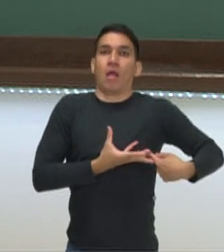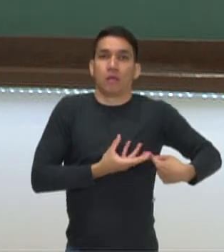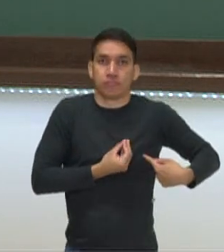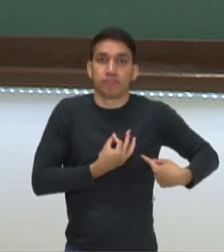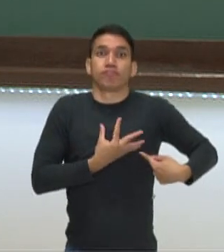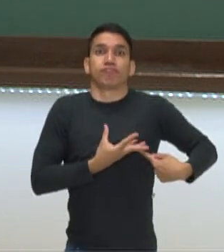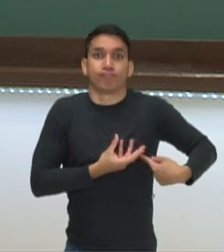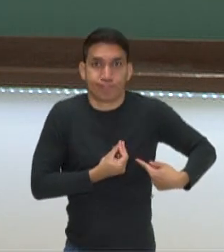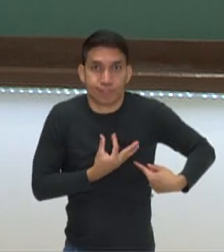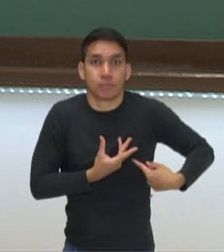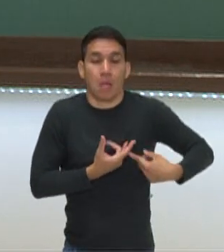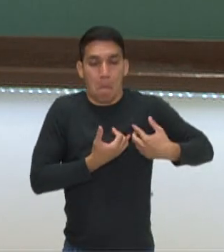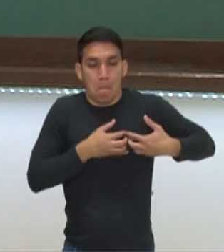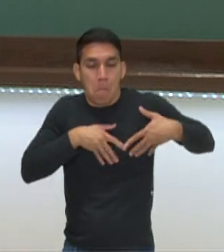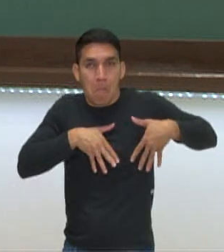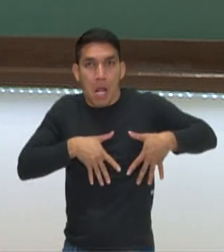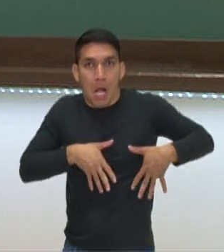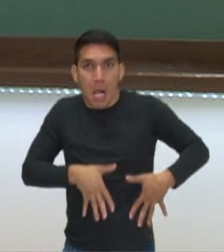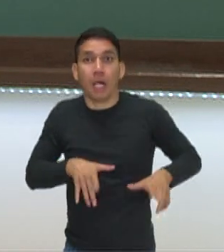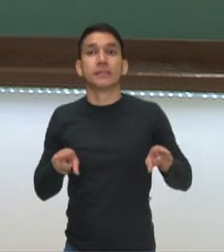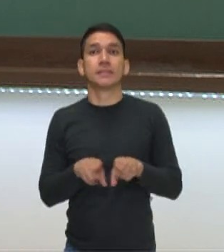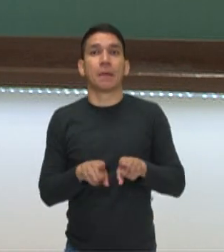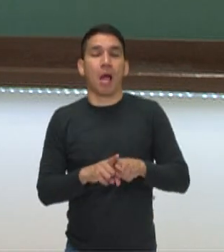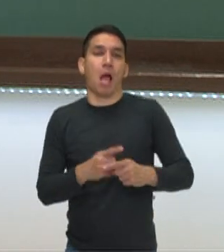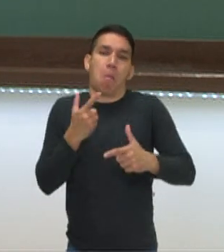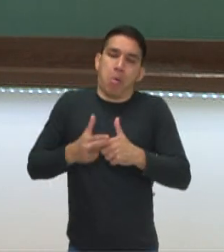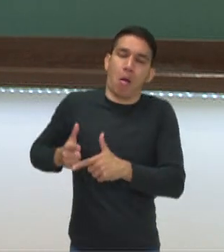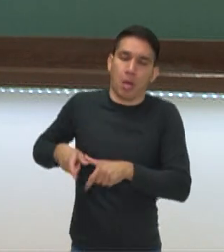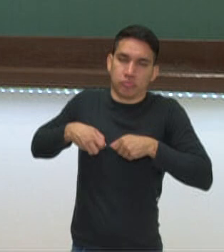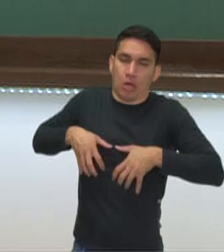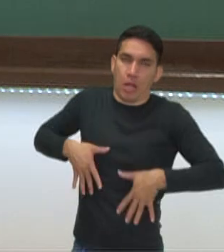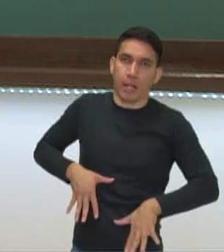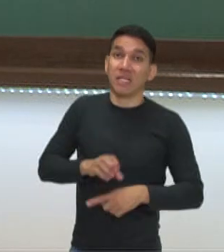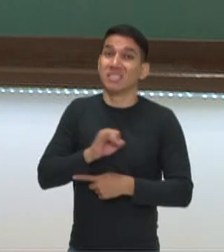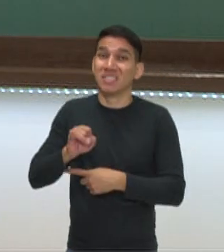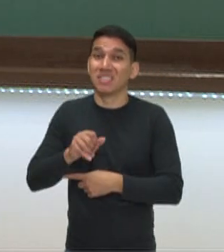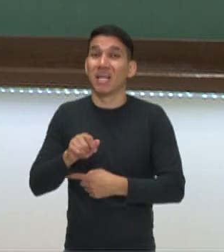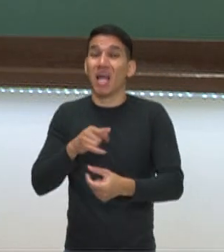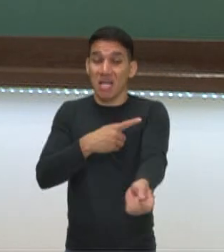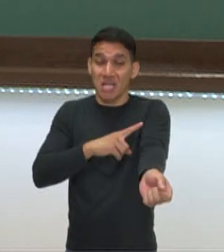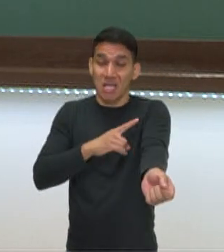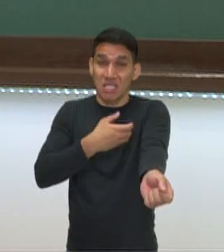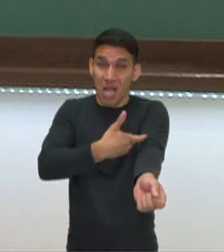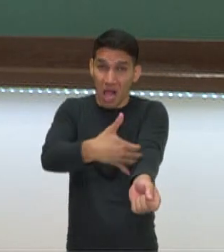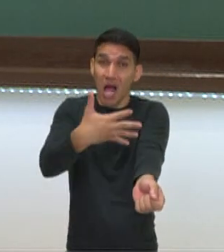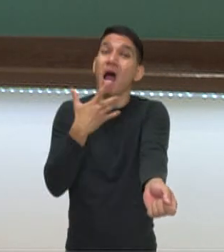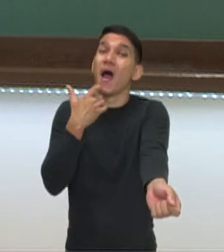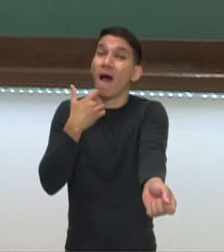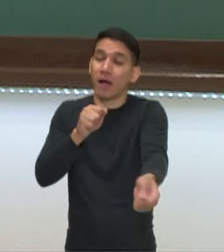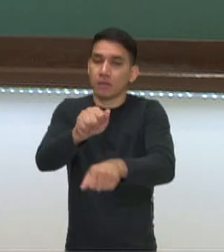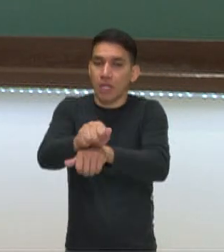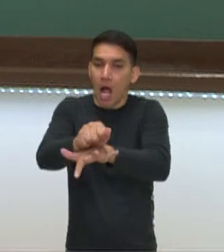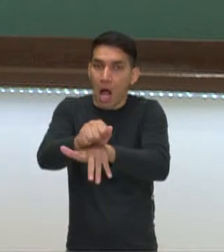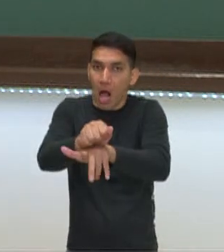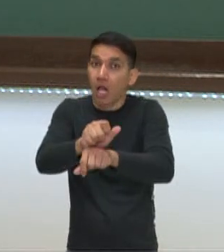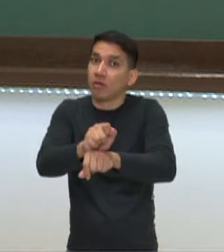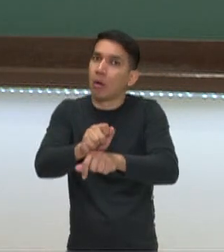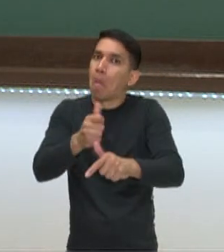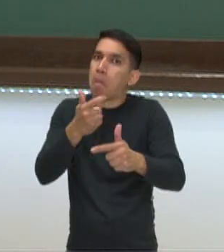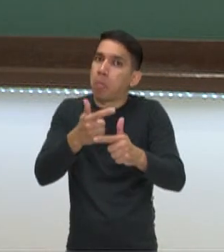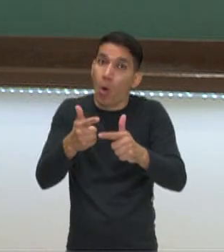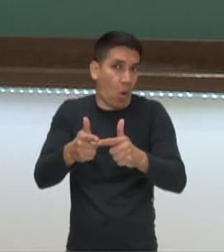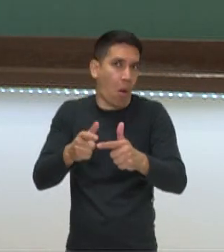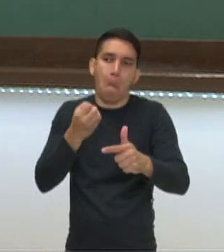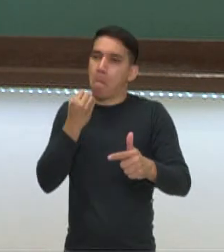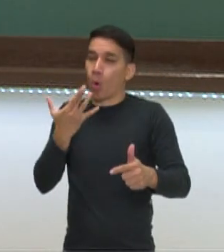problemas cardiovasculares. Se essa pessoa estiver com a acidez muito elevada no sangue, isso também não é bom para